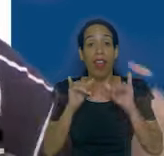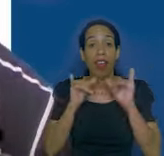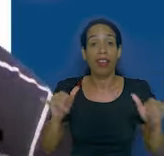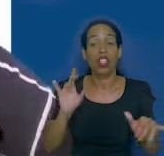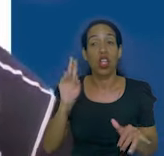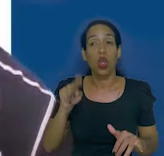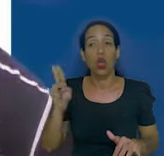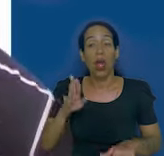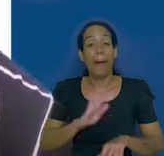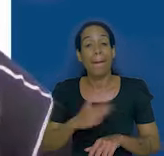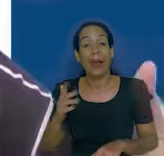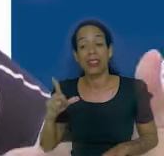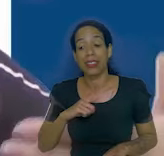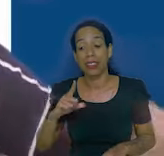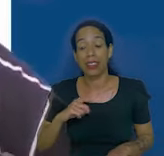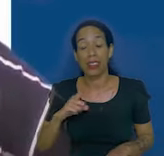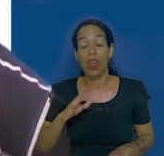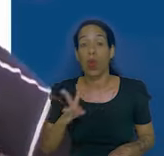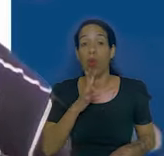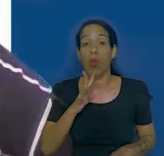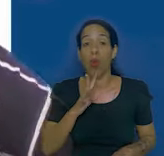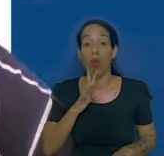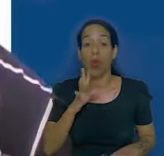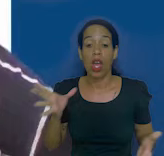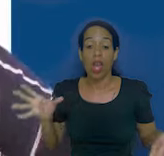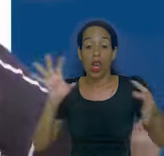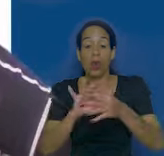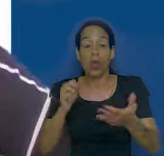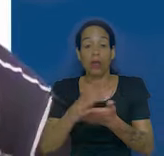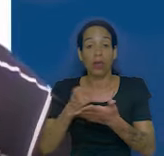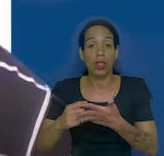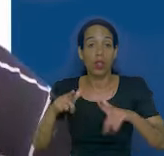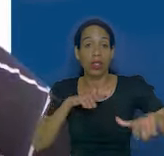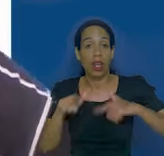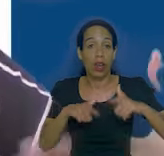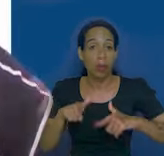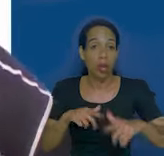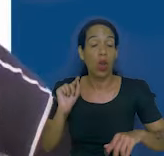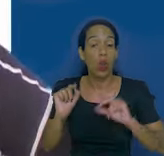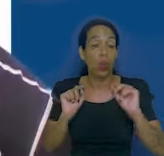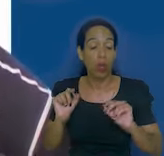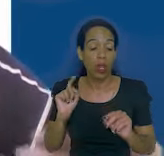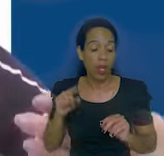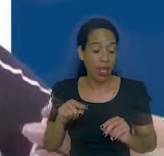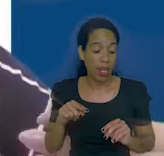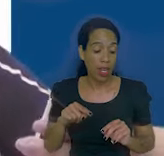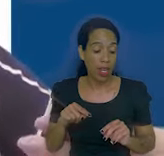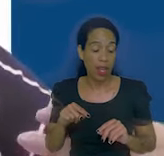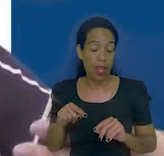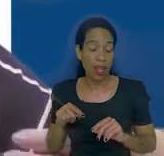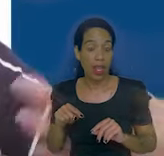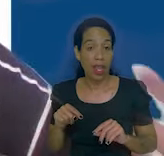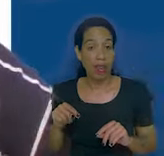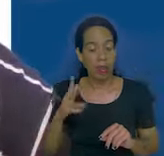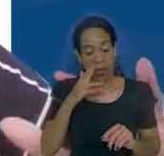gente nunca mais vai ter reconhecimento de vínculo empregatício com o tomador de serviços, o que é